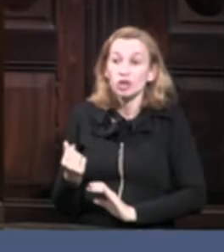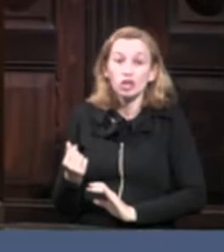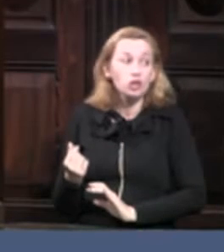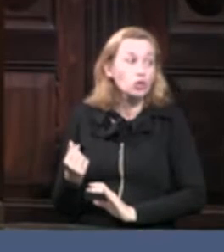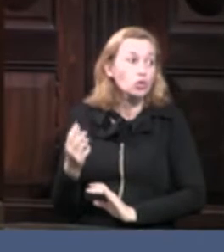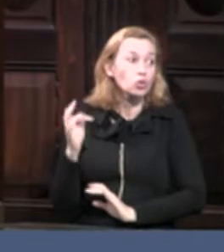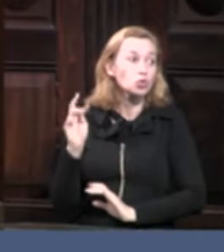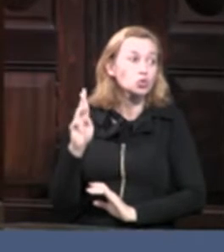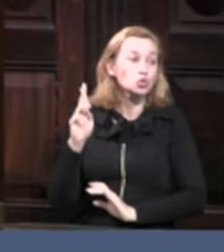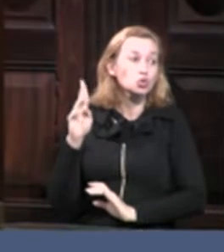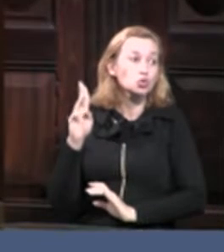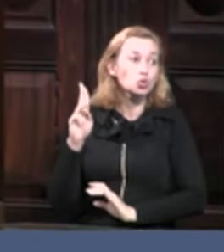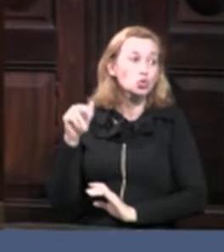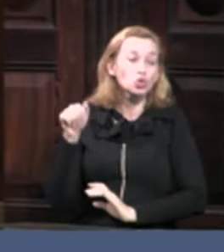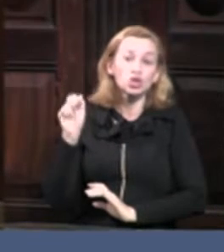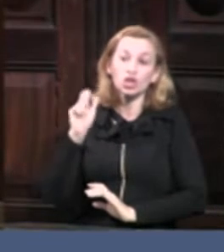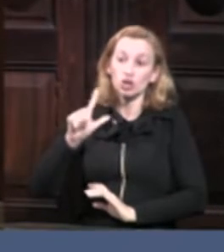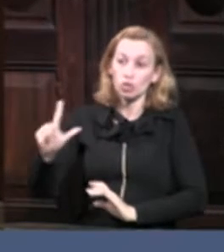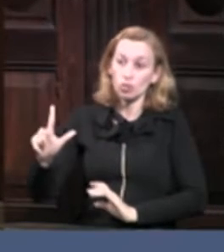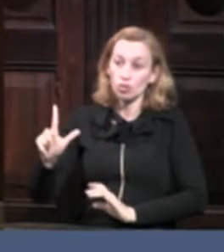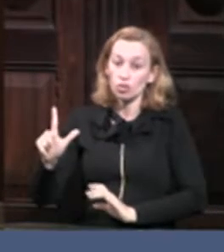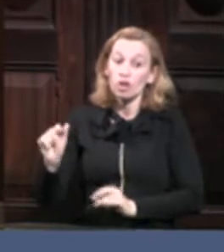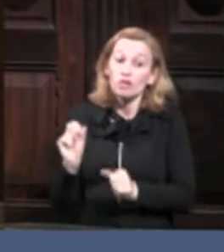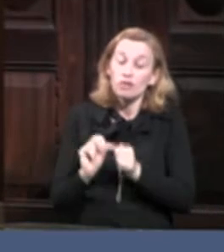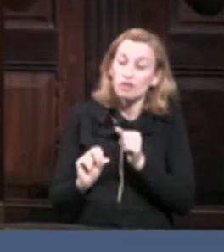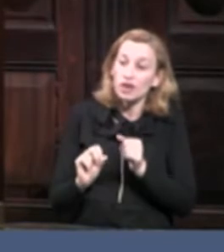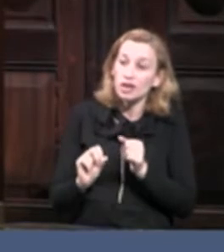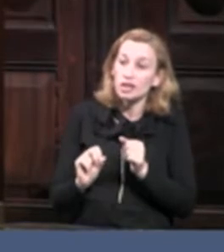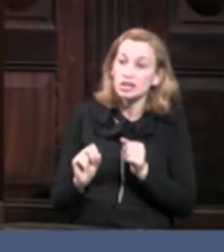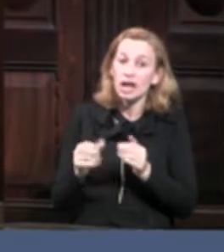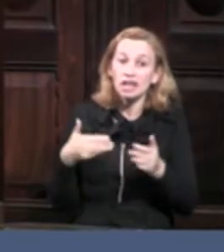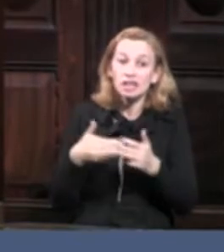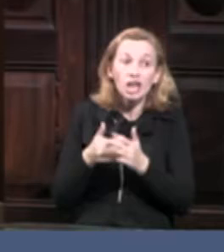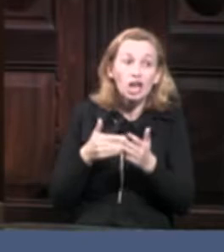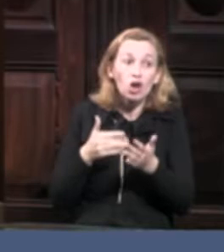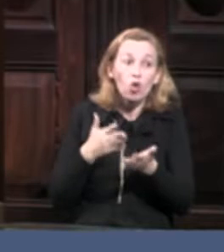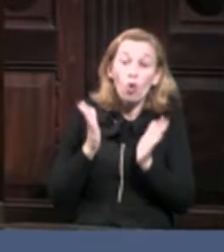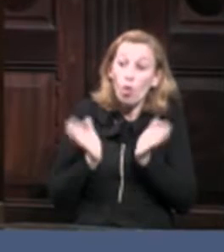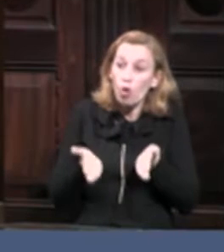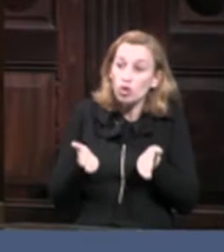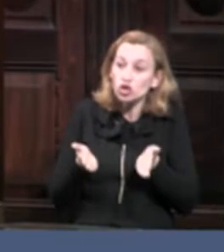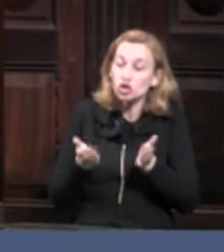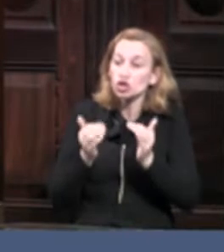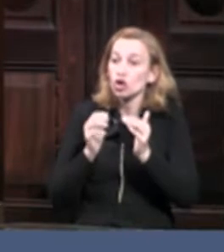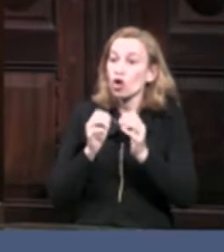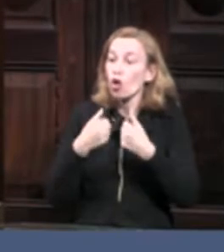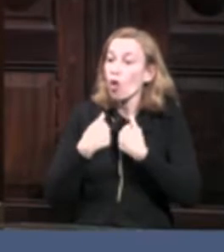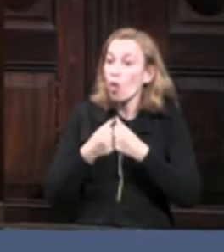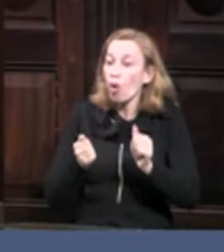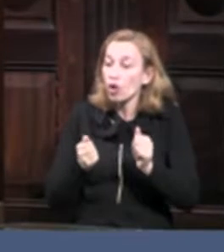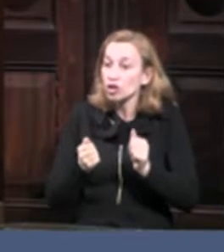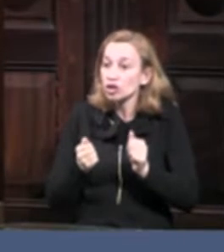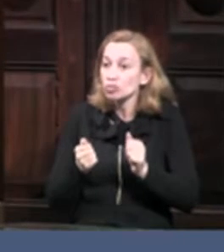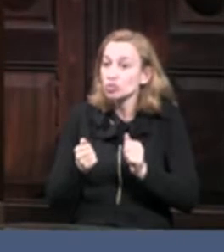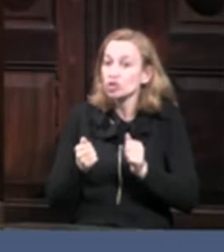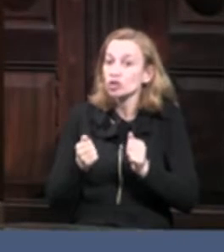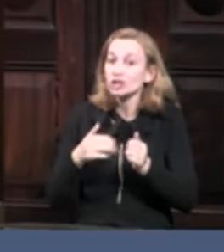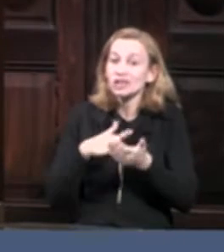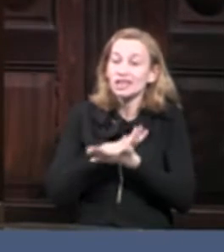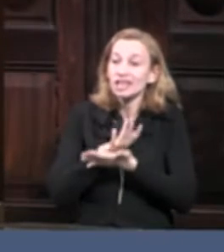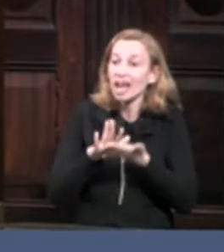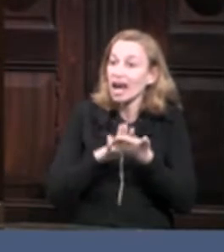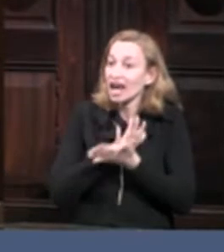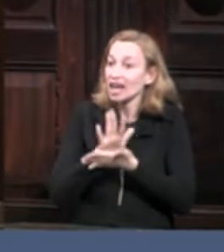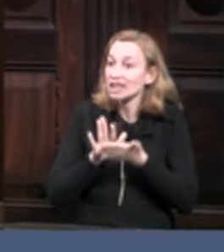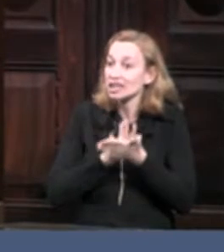feito e até hoje não transitam por ele ônibus que levem a população da região oceânica até